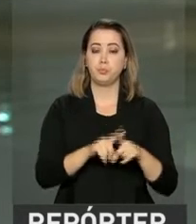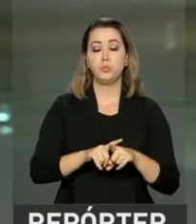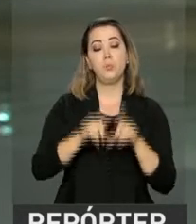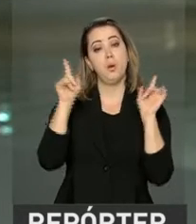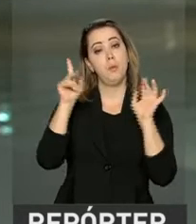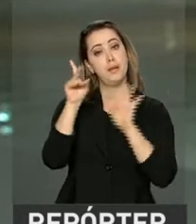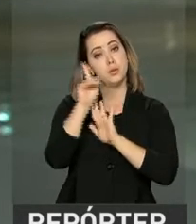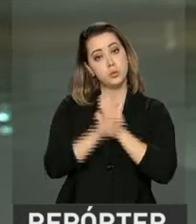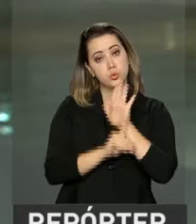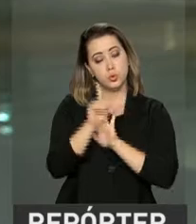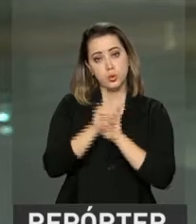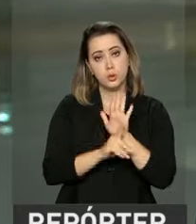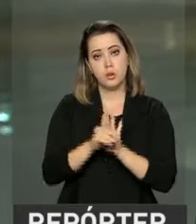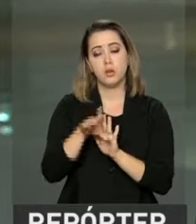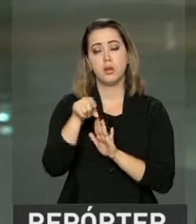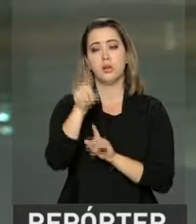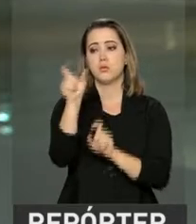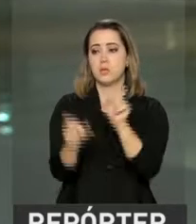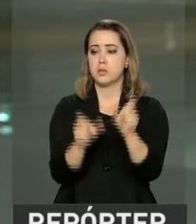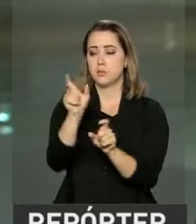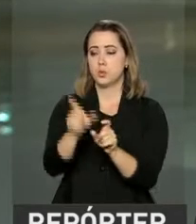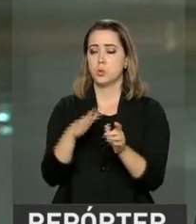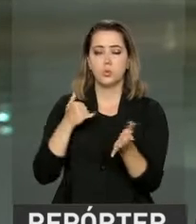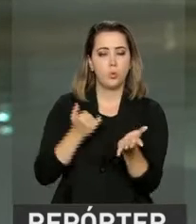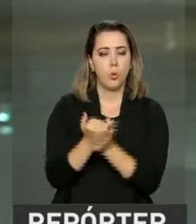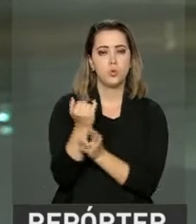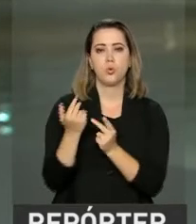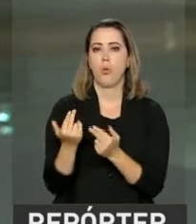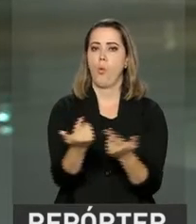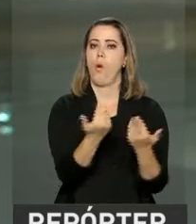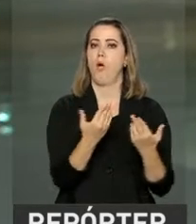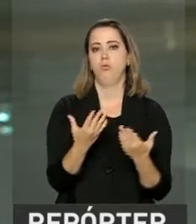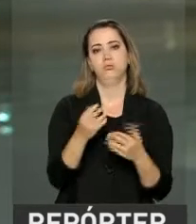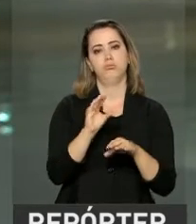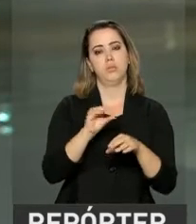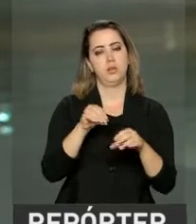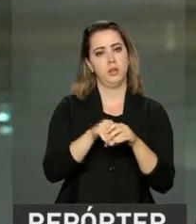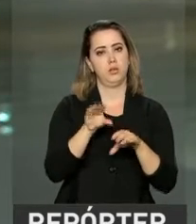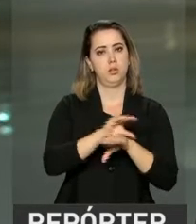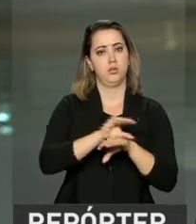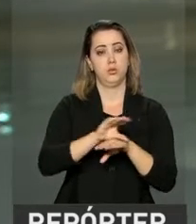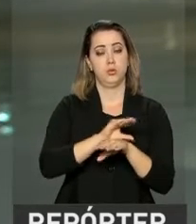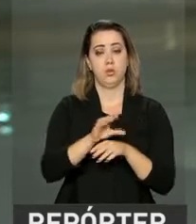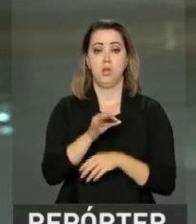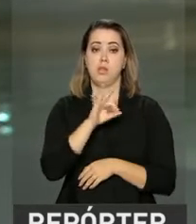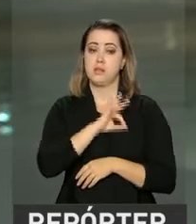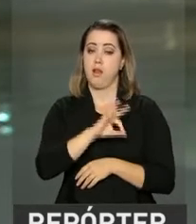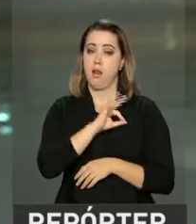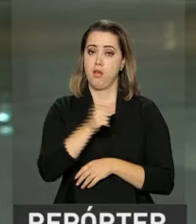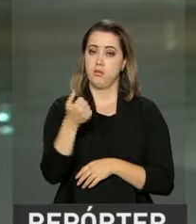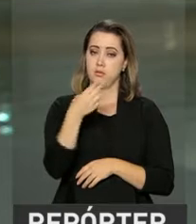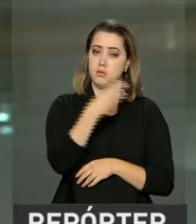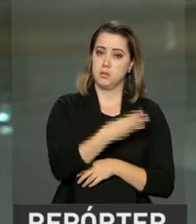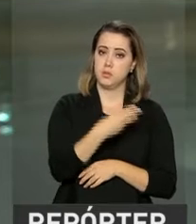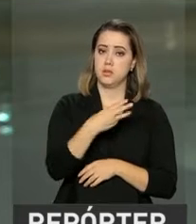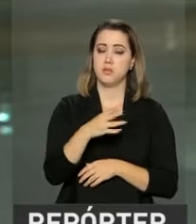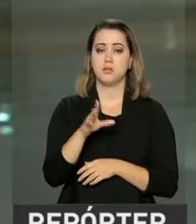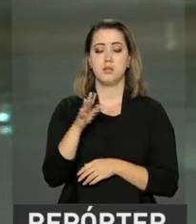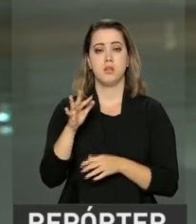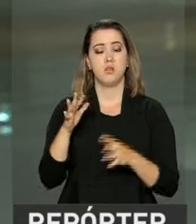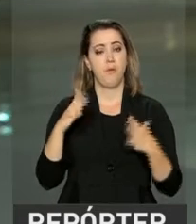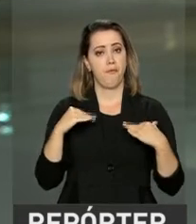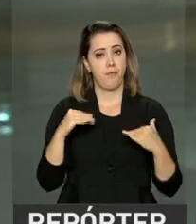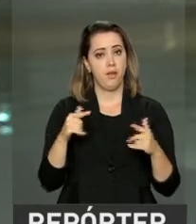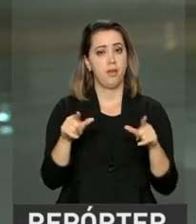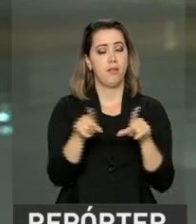7º da constituição são preservados como por exemplo 13º férias remuneradas uma vez por ano